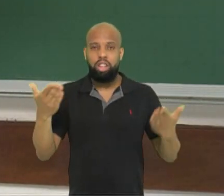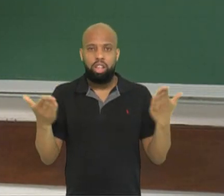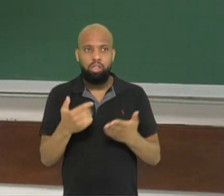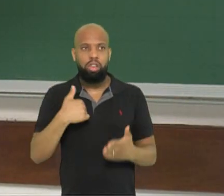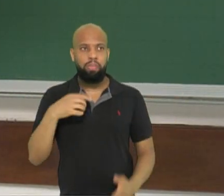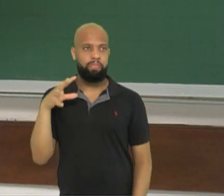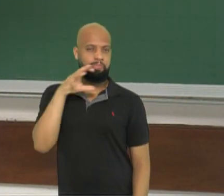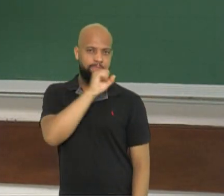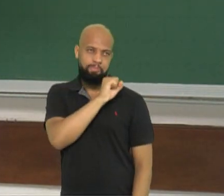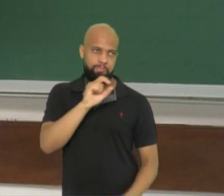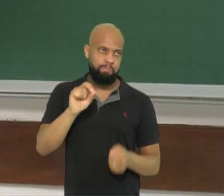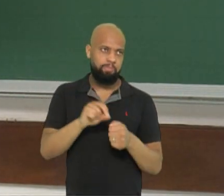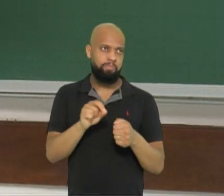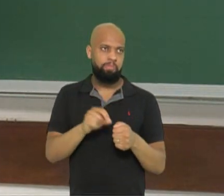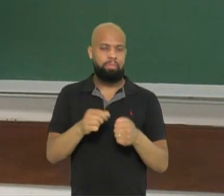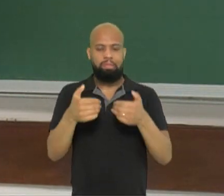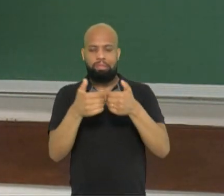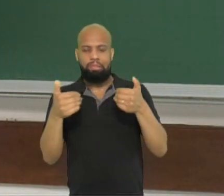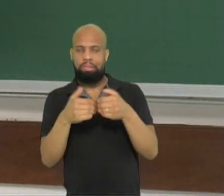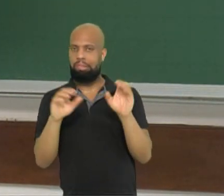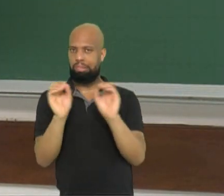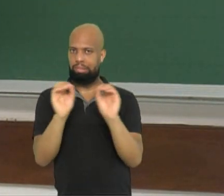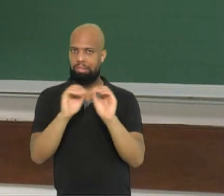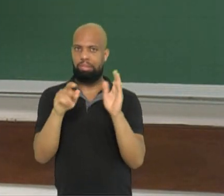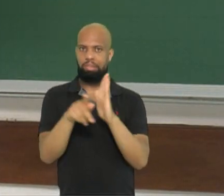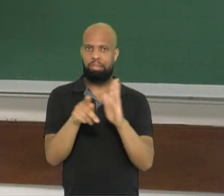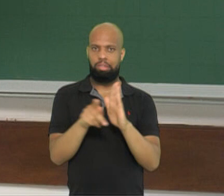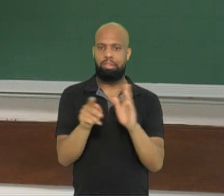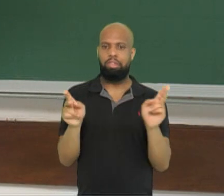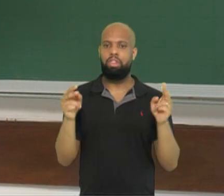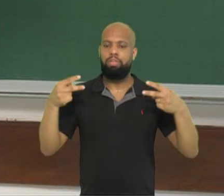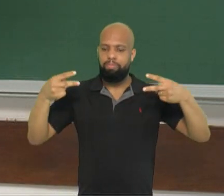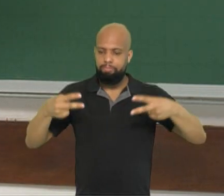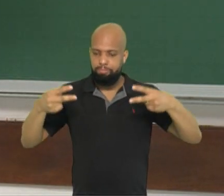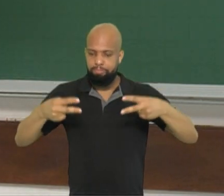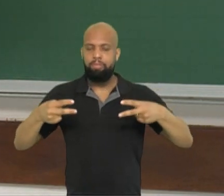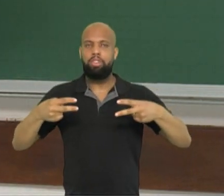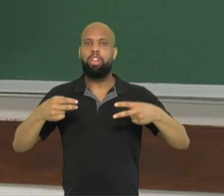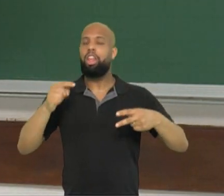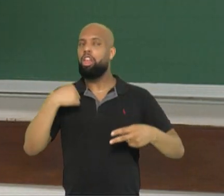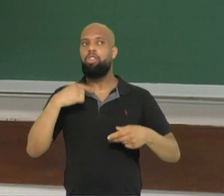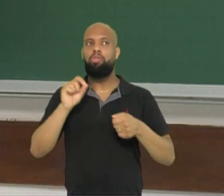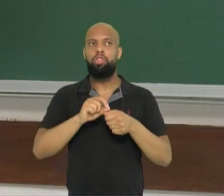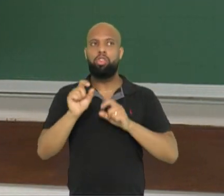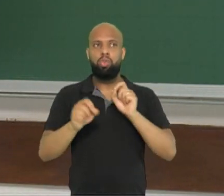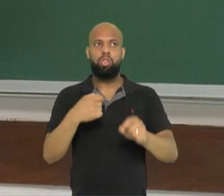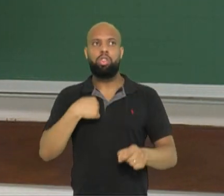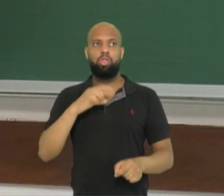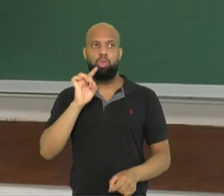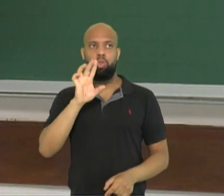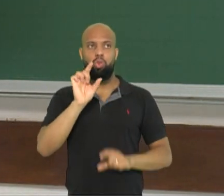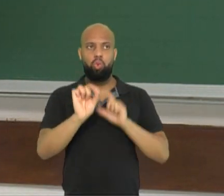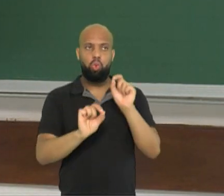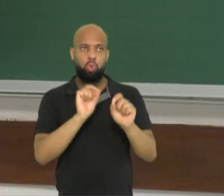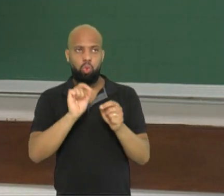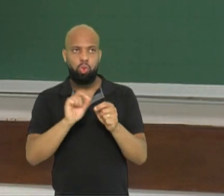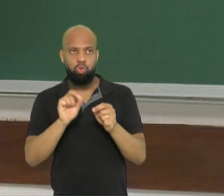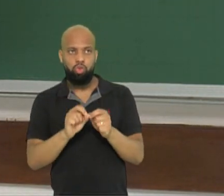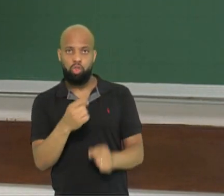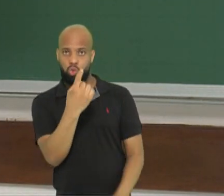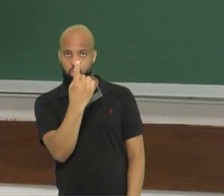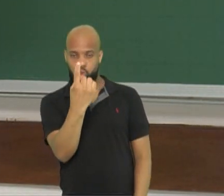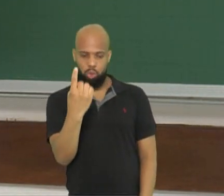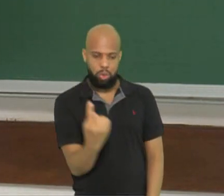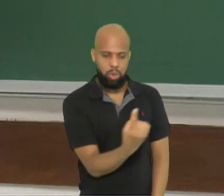mais rápida, né? Eu não separei ali em equações simultâneas. O que eu fiz? Eu só acrescentei, né? Passei aqui,